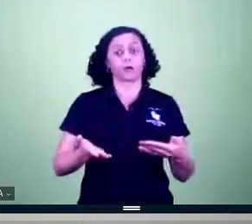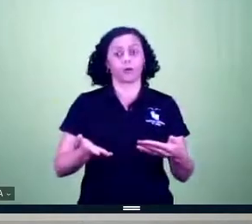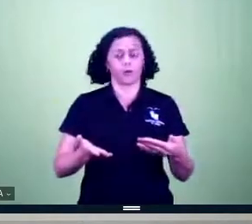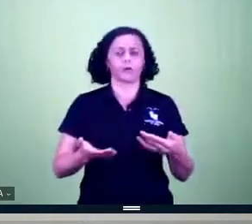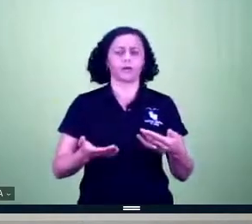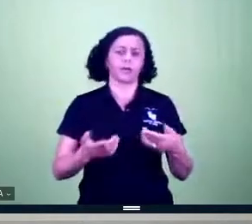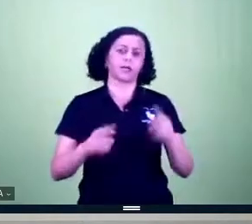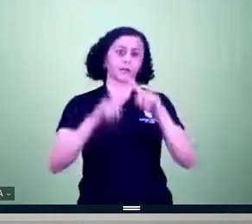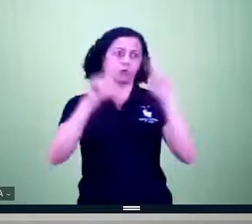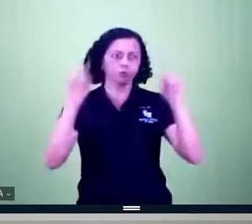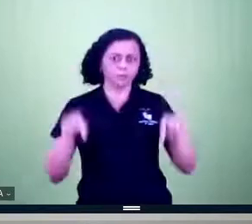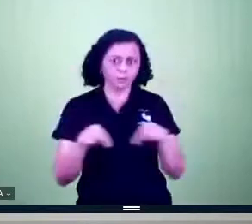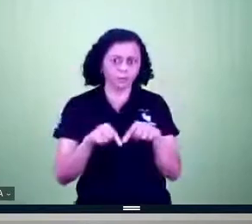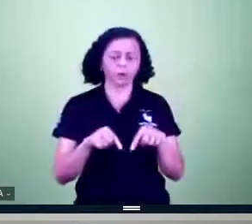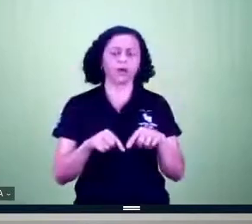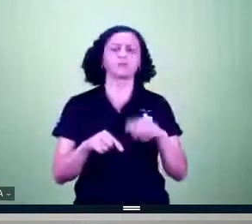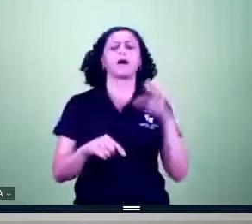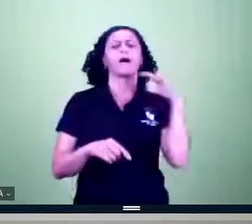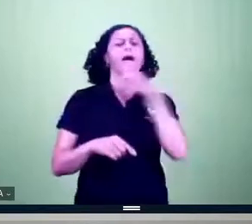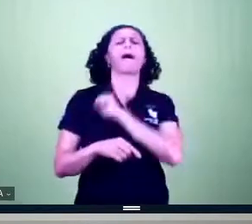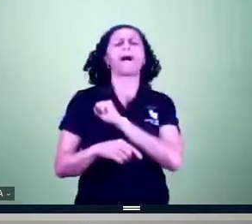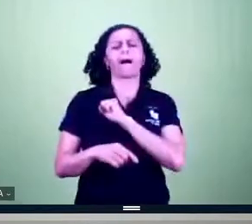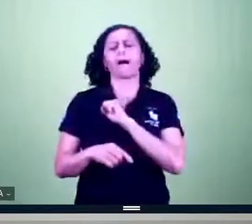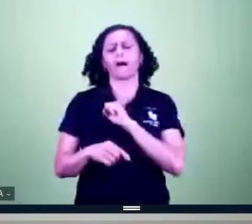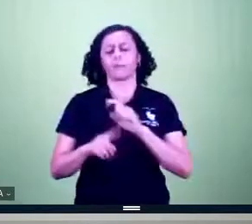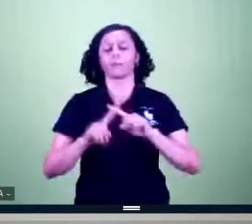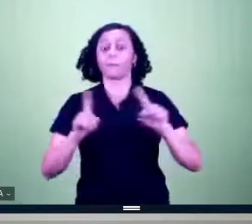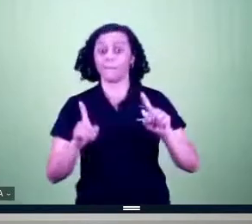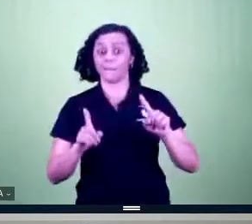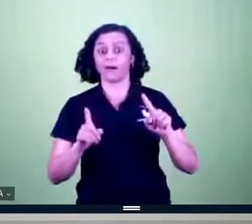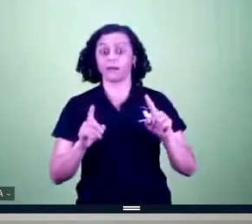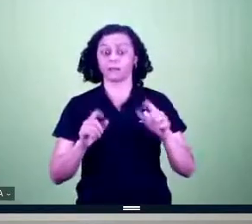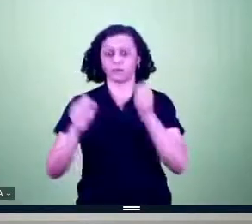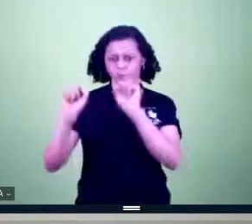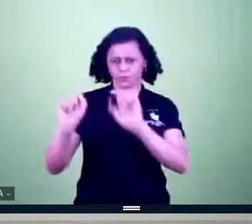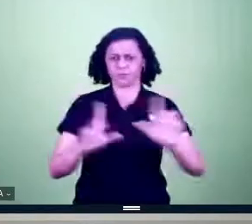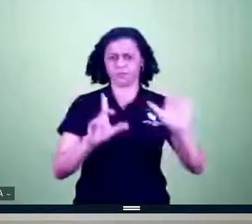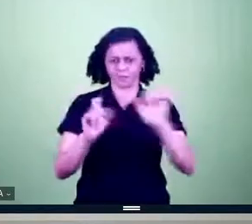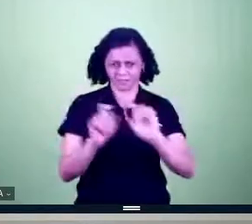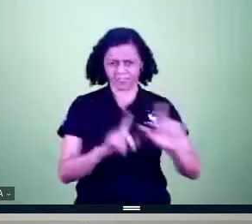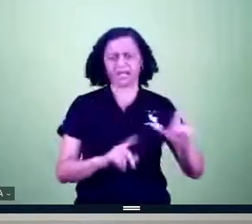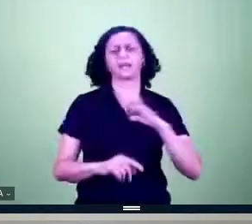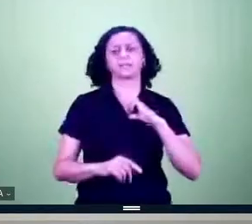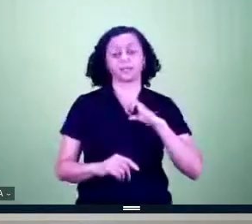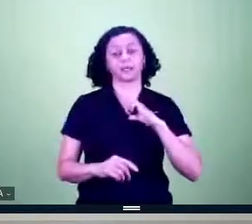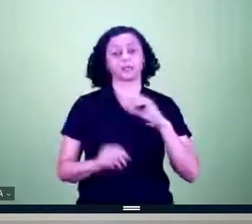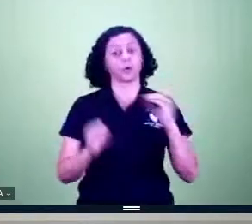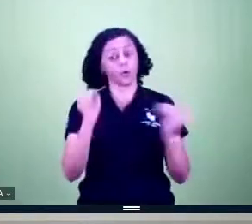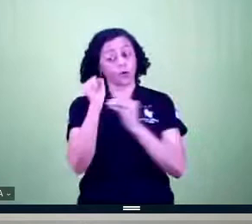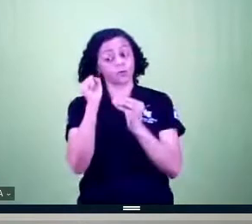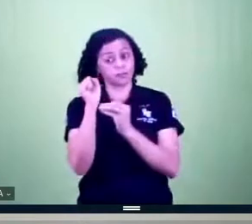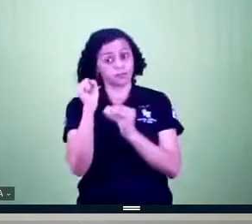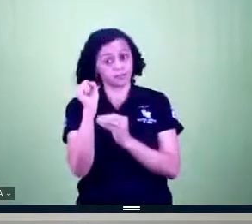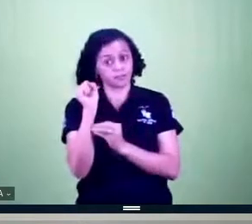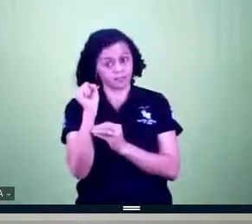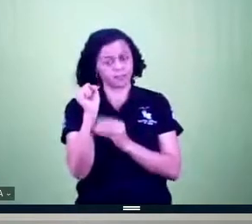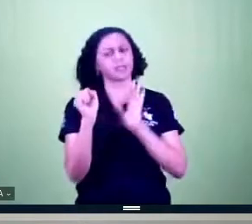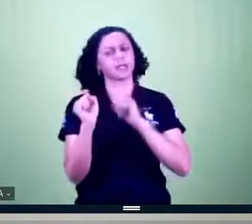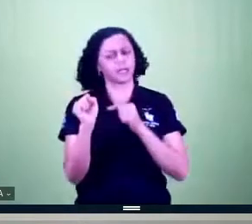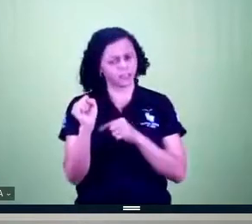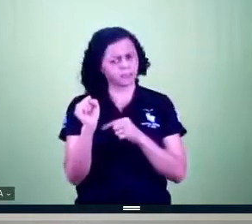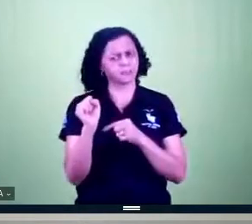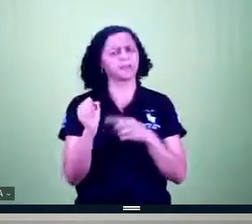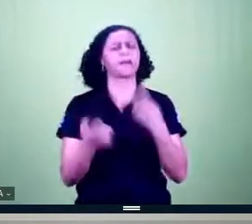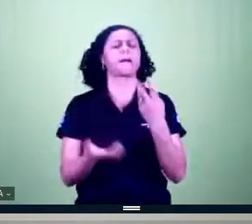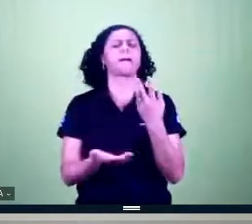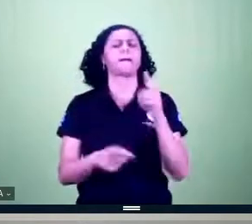rápida, mas todo o fundamento, toda a teoria estão lá nos slides. Então não deixe de acessar o Siga, baixar o material lá em PDF,